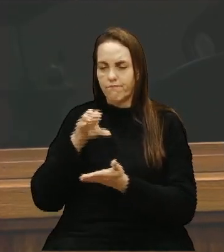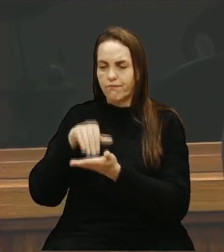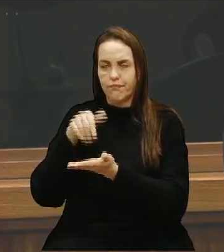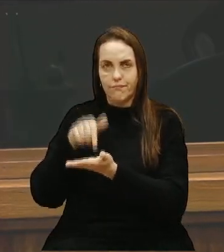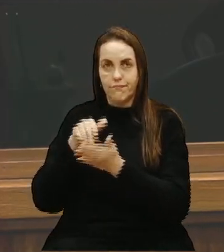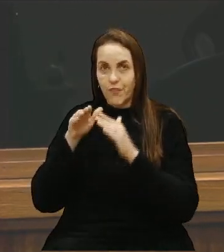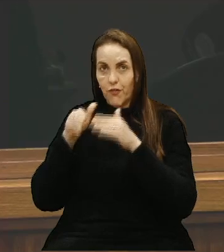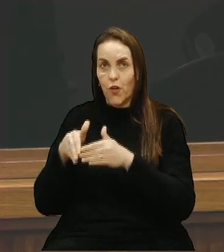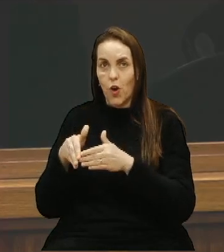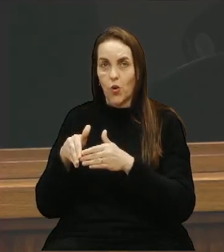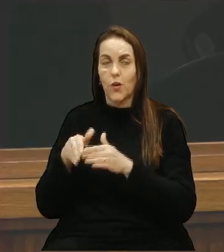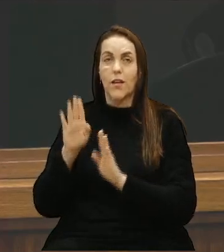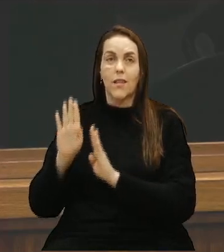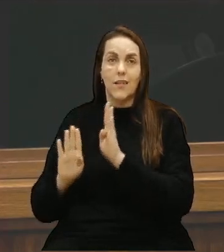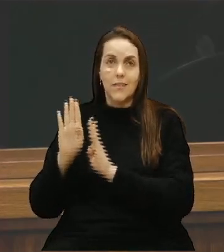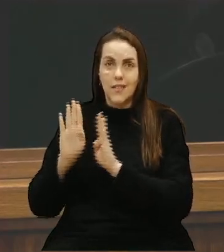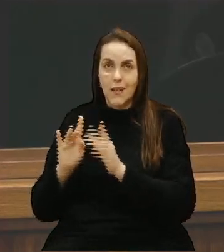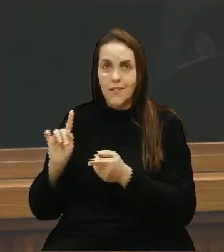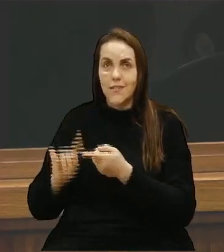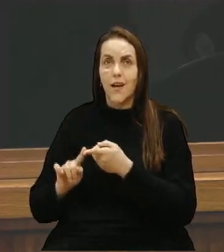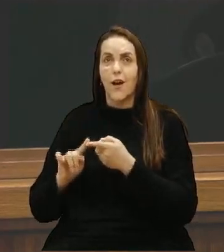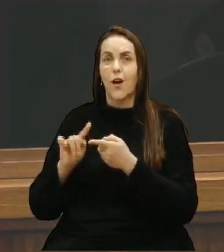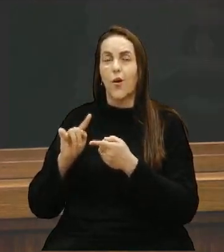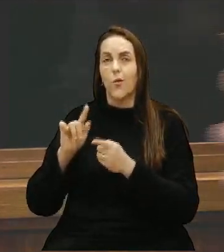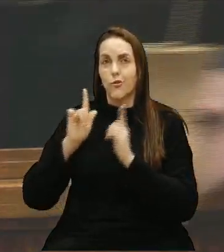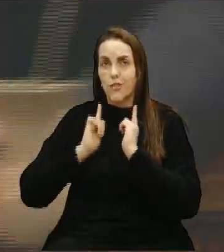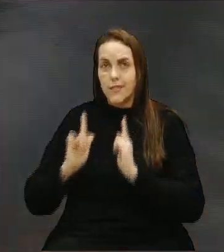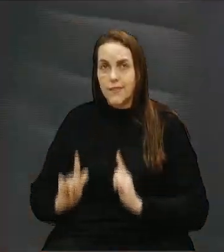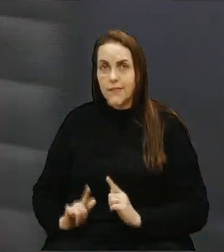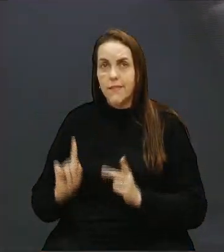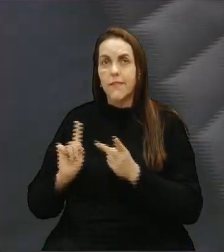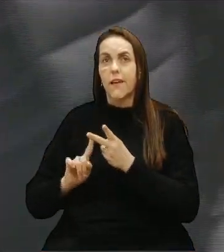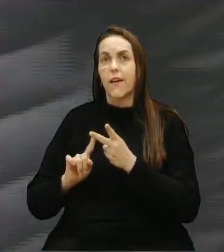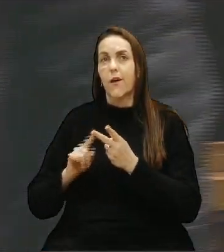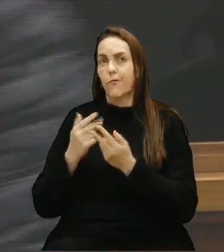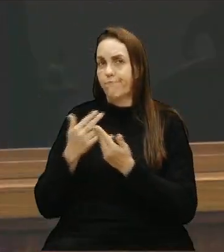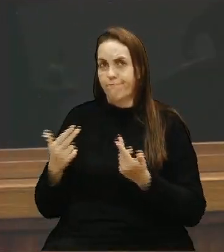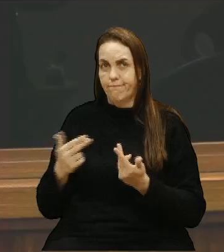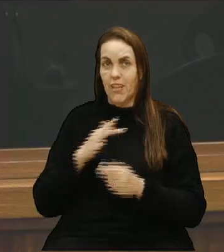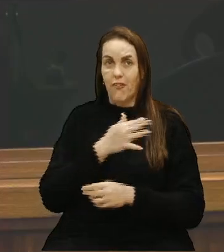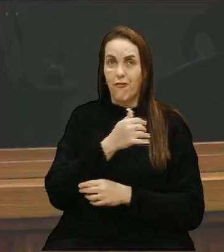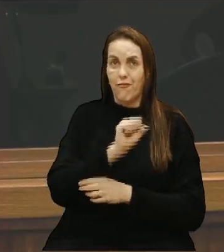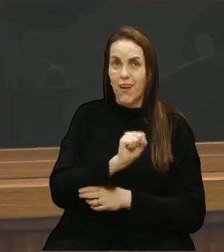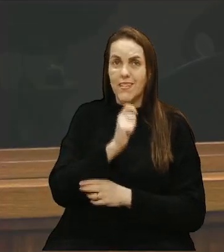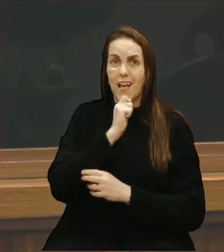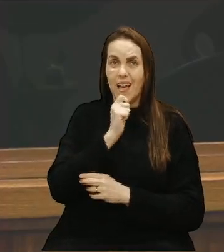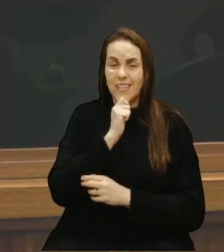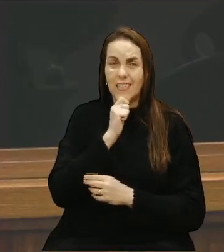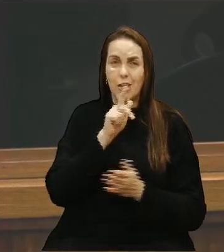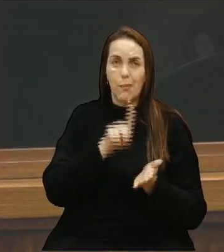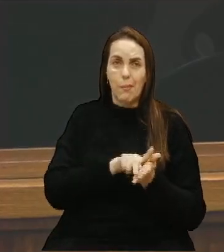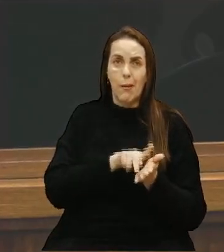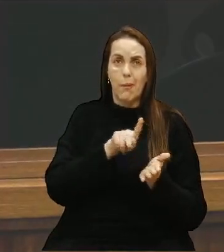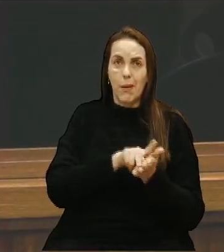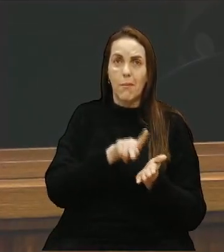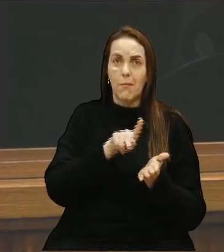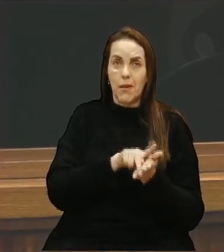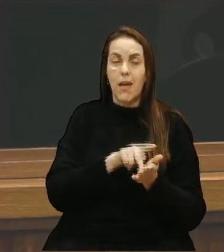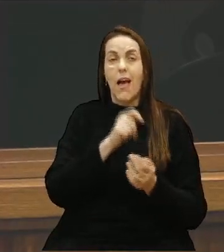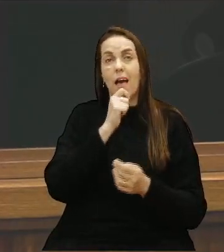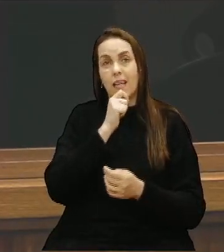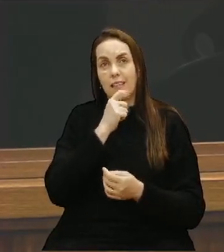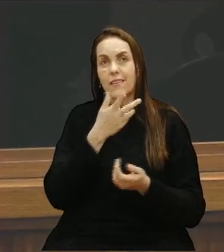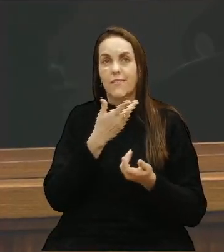licitação, como as próprias questões ali da gestão, né? Hoje na FAS tudo ainda é físico, tudo ainda no papel, o que faz com